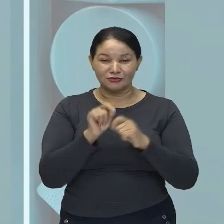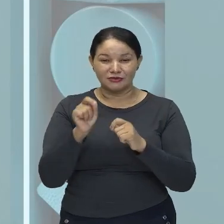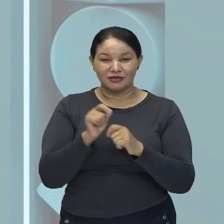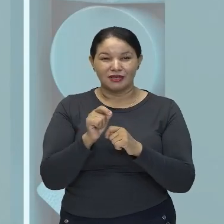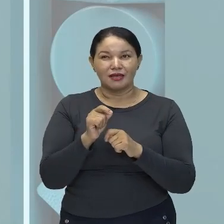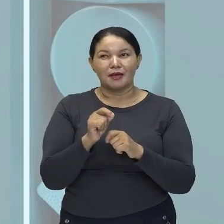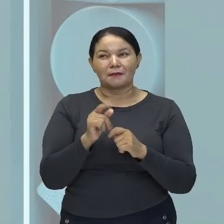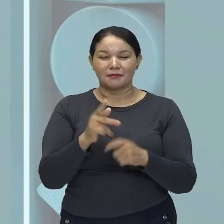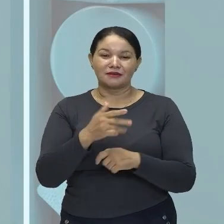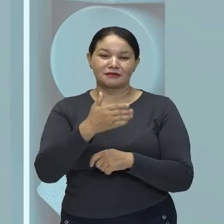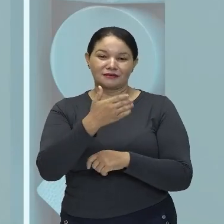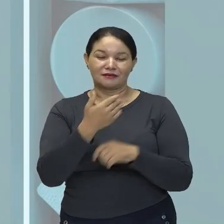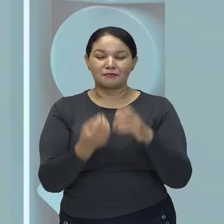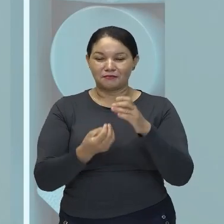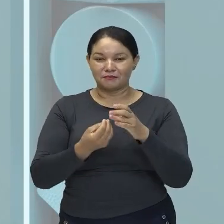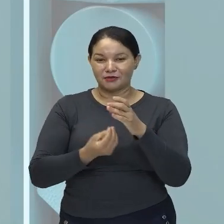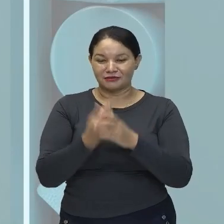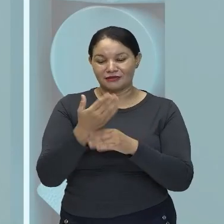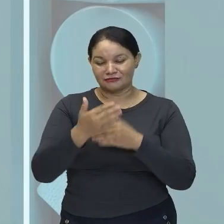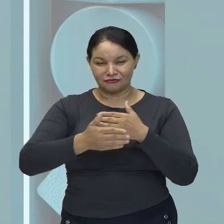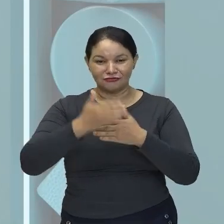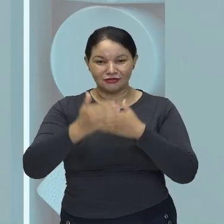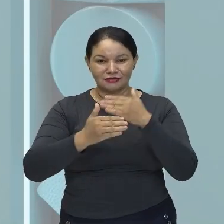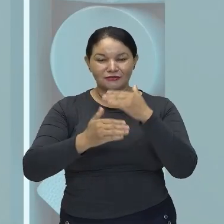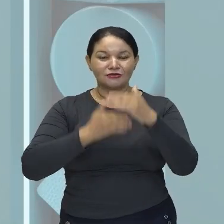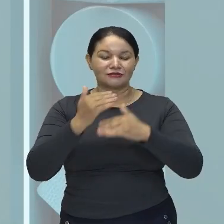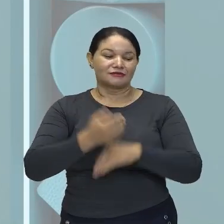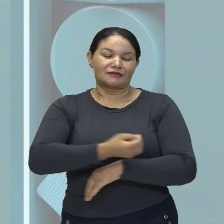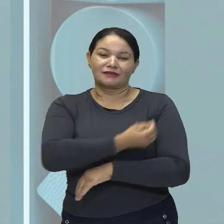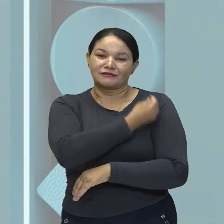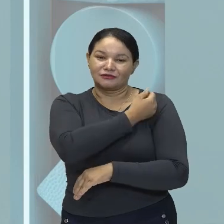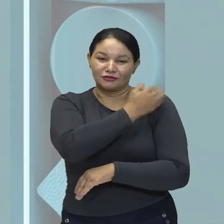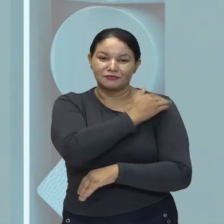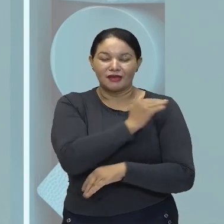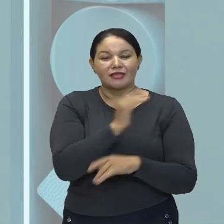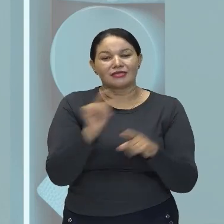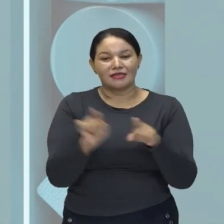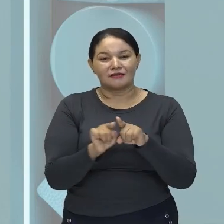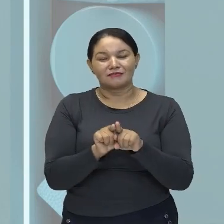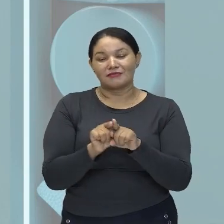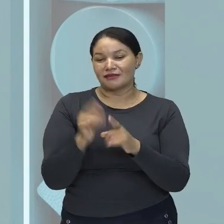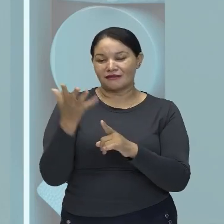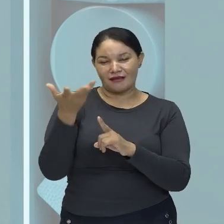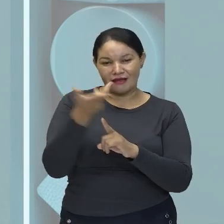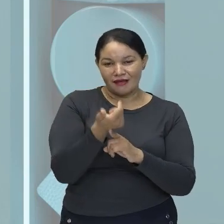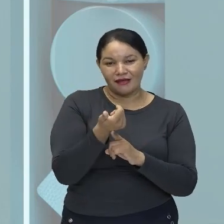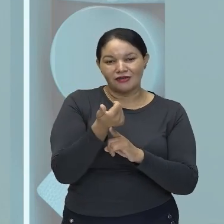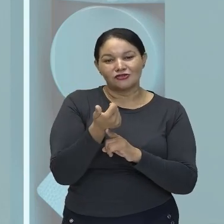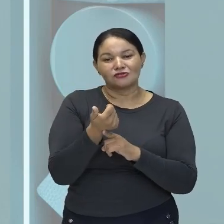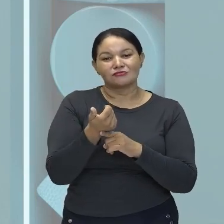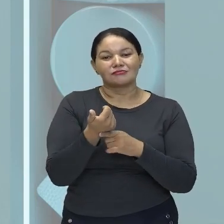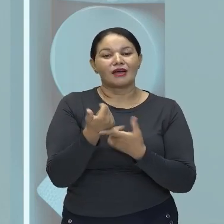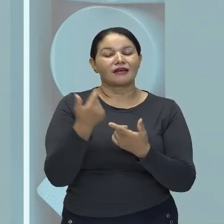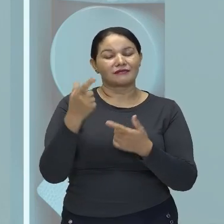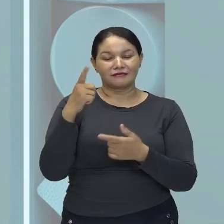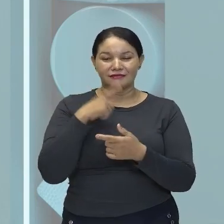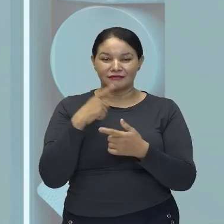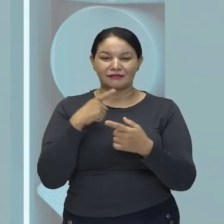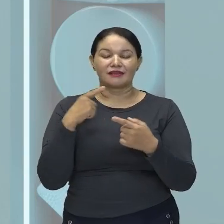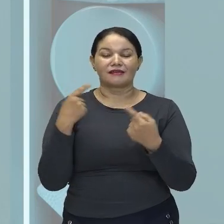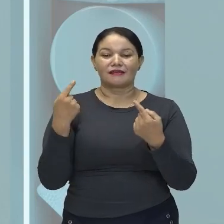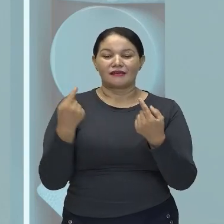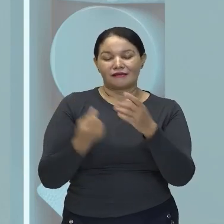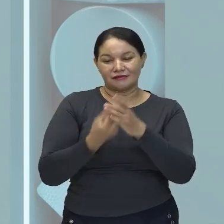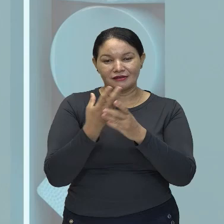de criação, lembrando que fazer arte passa por esse processo de criação, certo? Um artista,